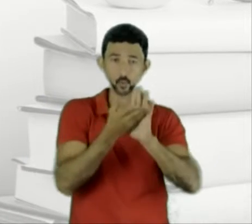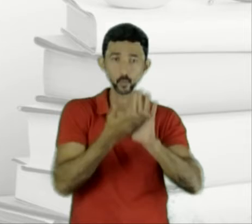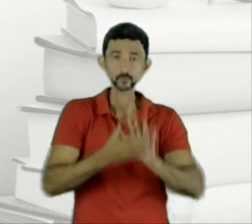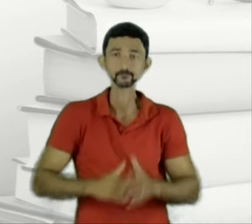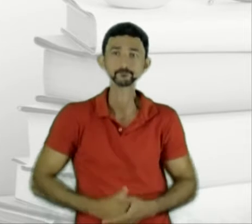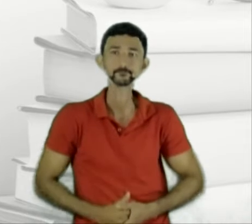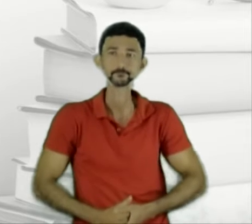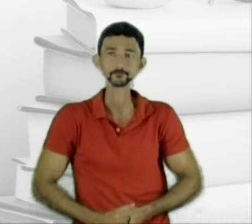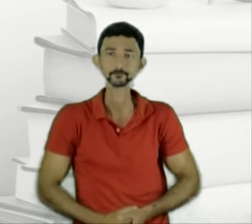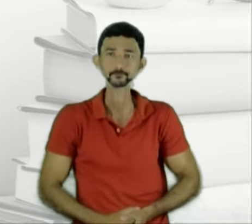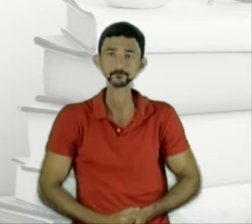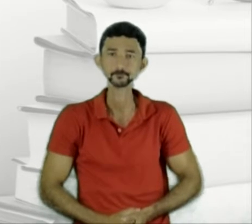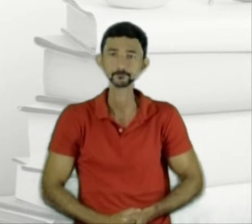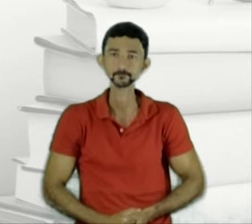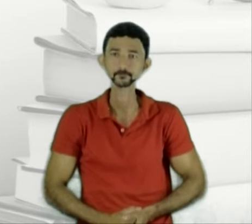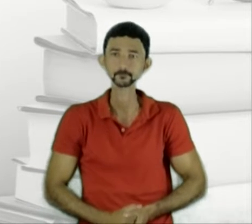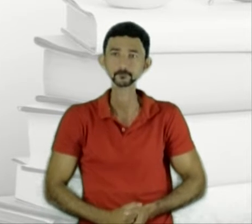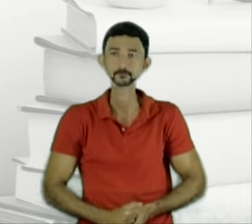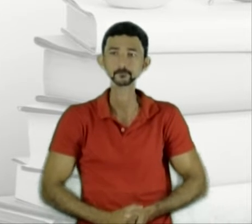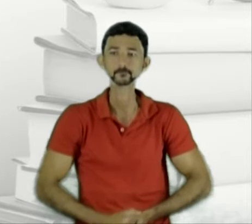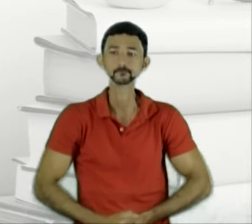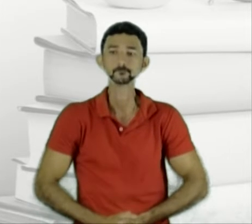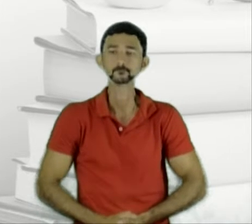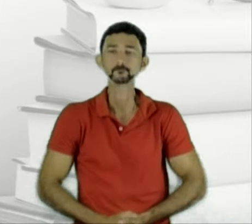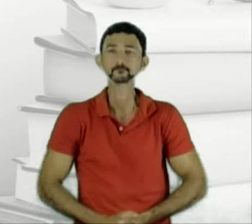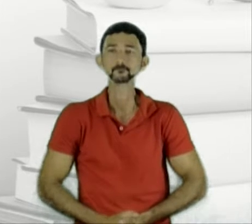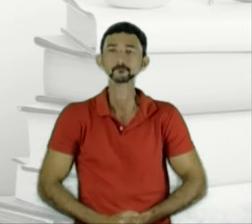certo? Vamos a mais uma questão.